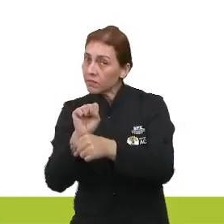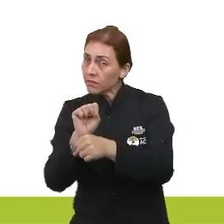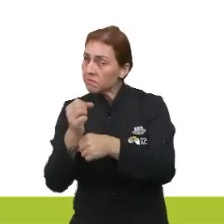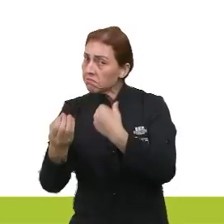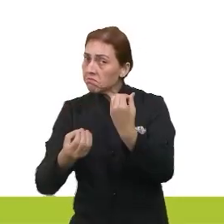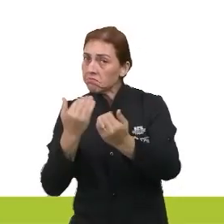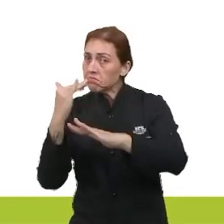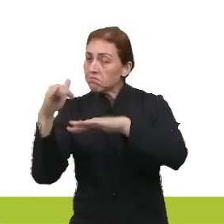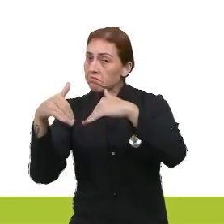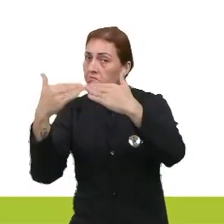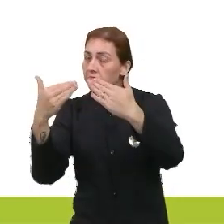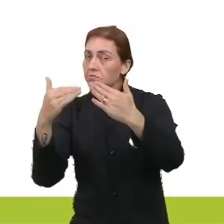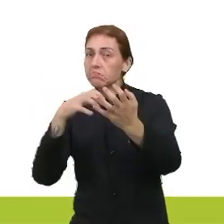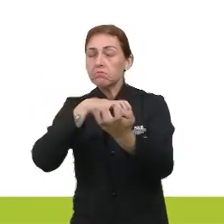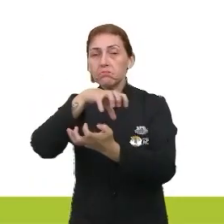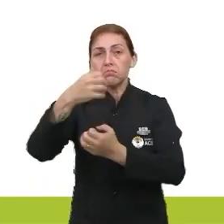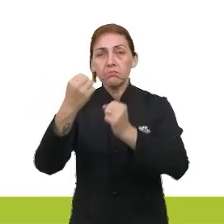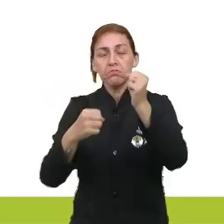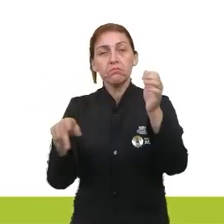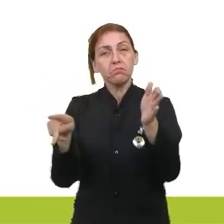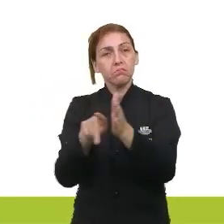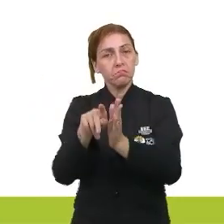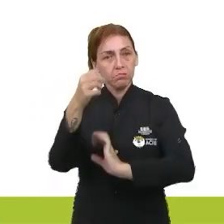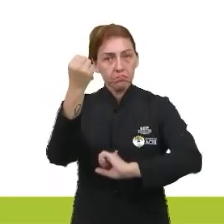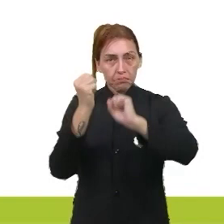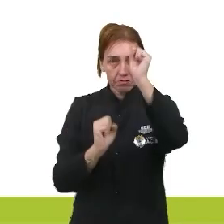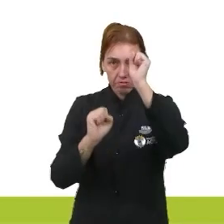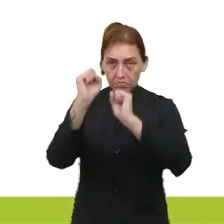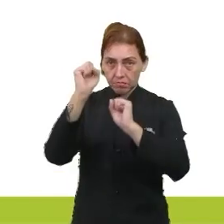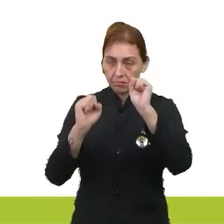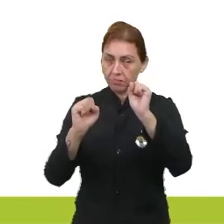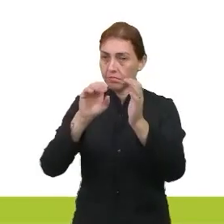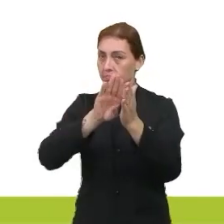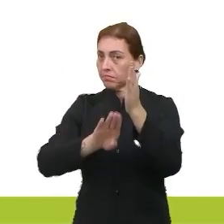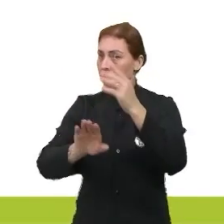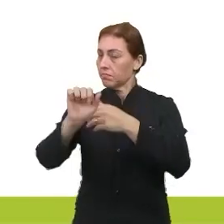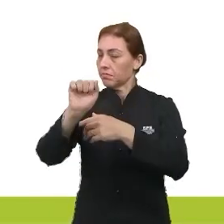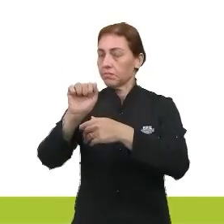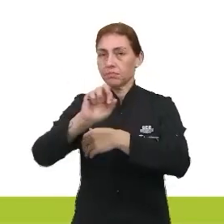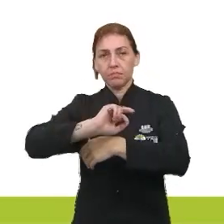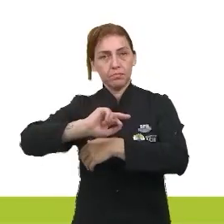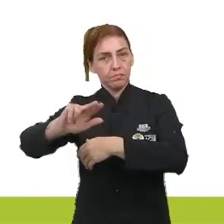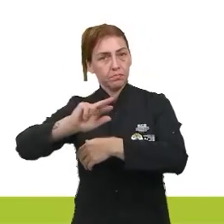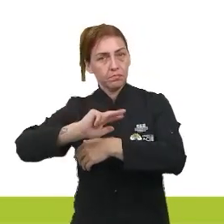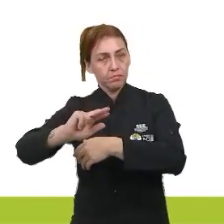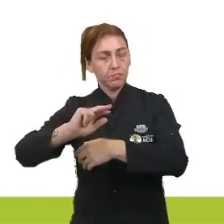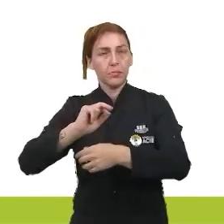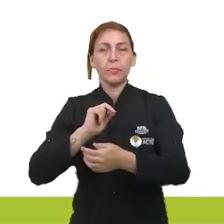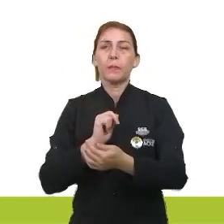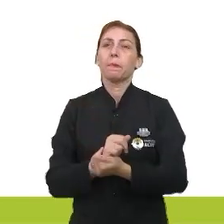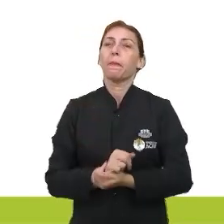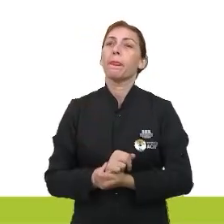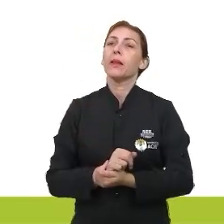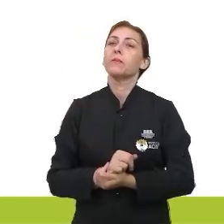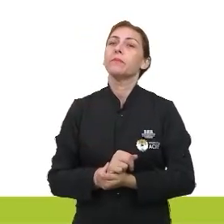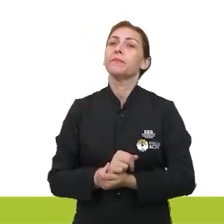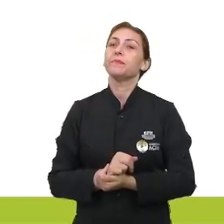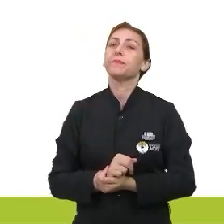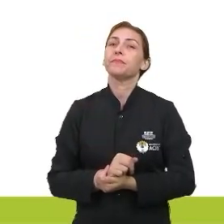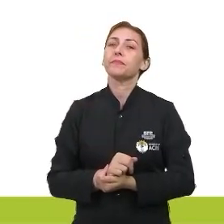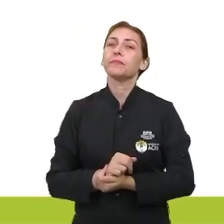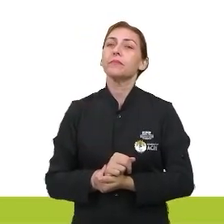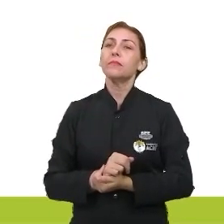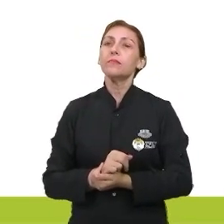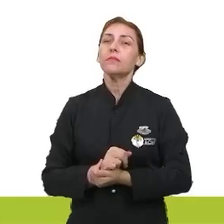desenvolvimento agrário? Se a revolução é industrial, é indústria. Não tem como ser industrial e agrário, não é? Então, você